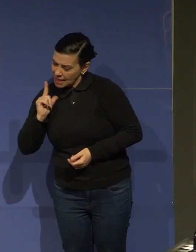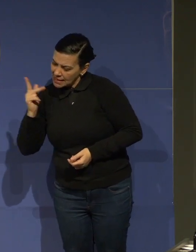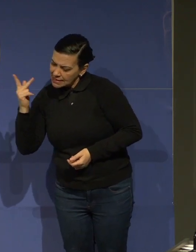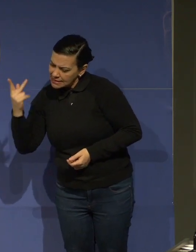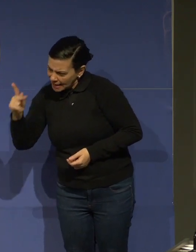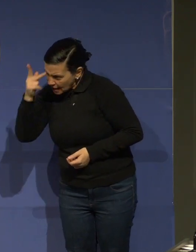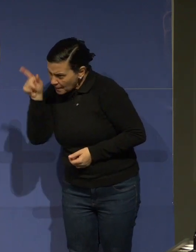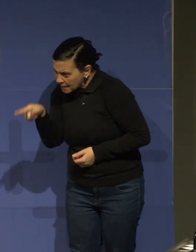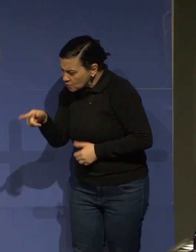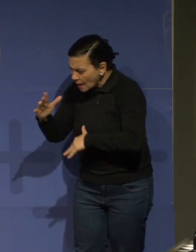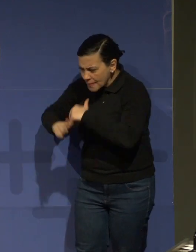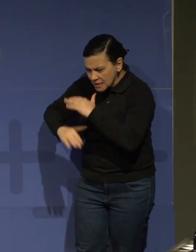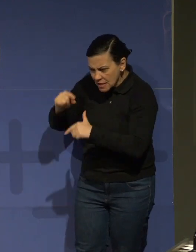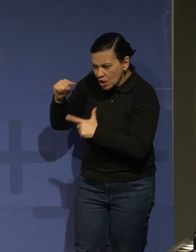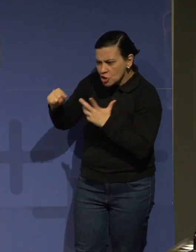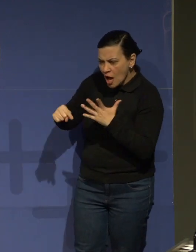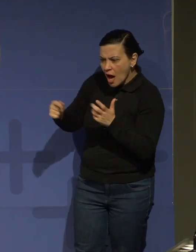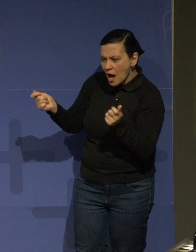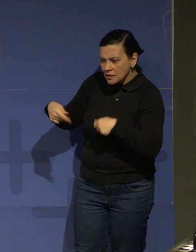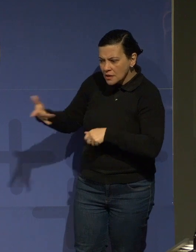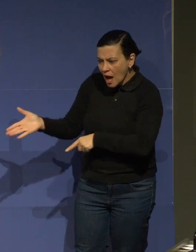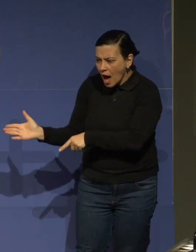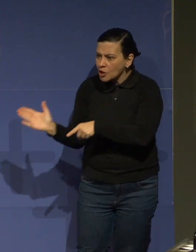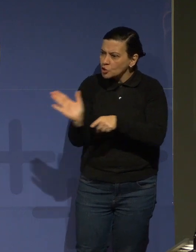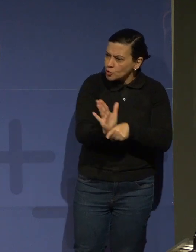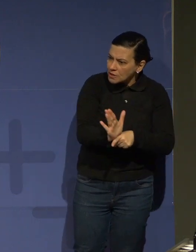pessoa, ela pode ser compartilhada.